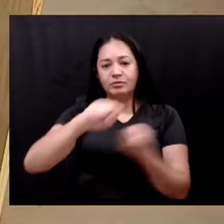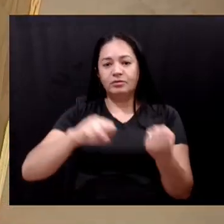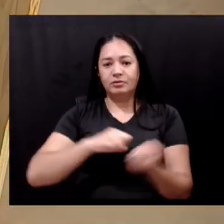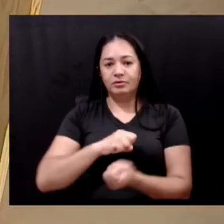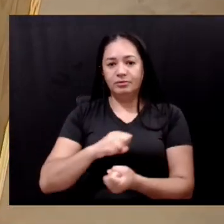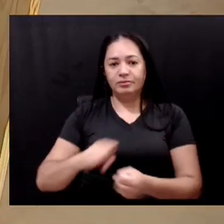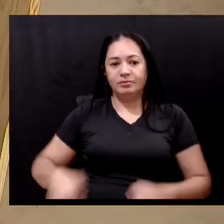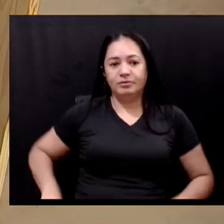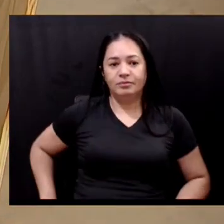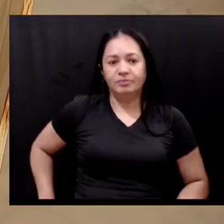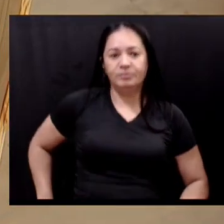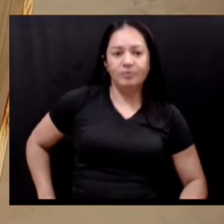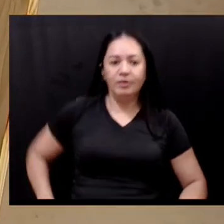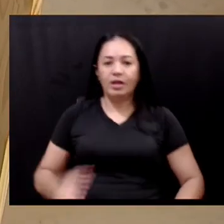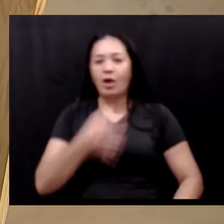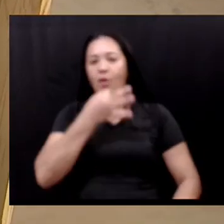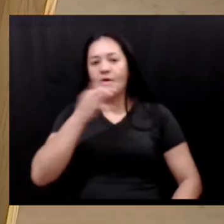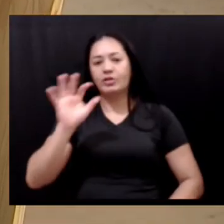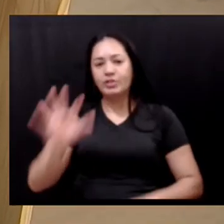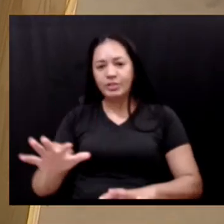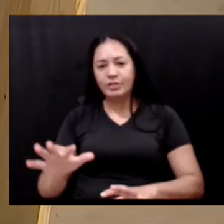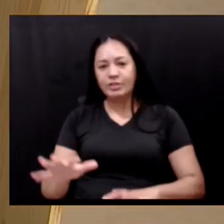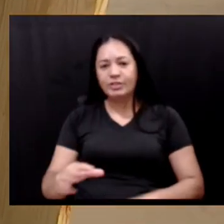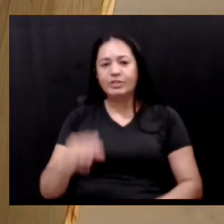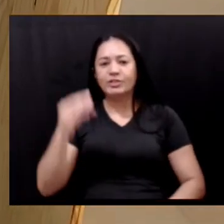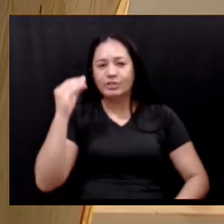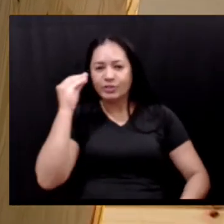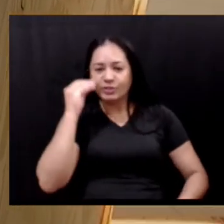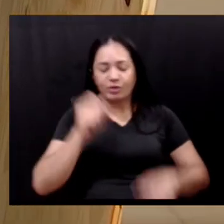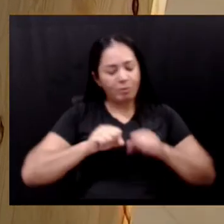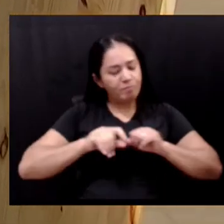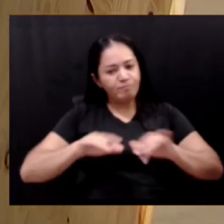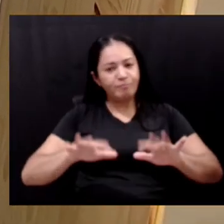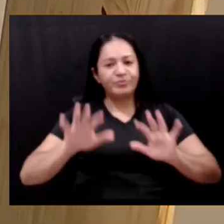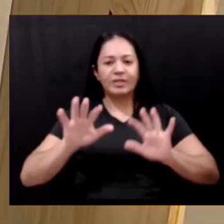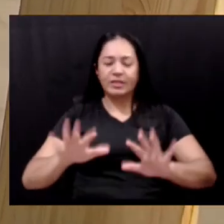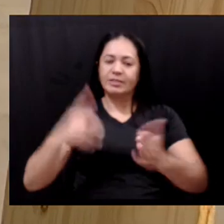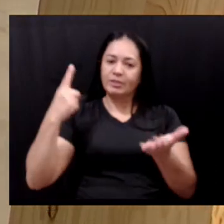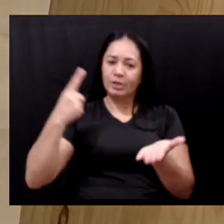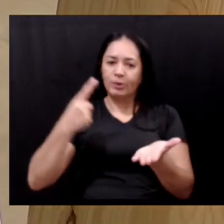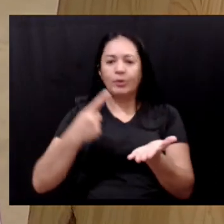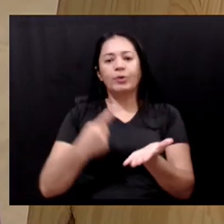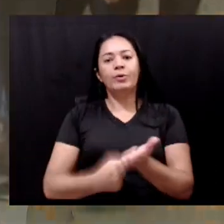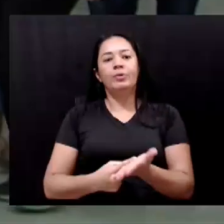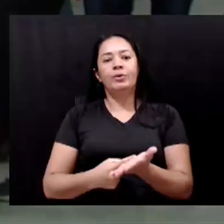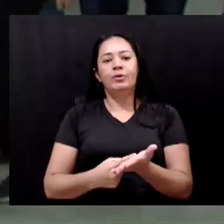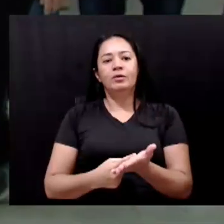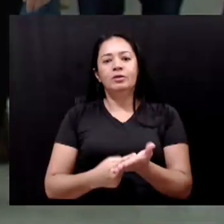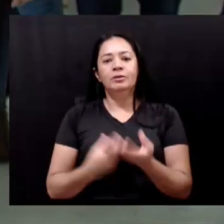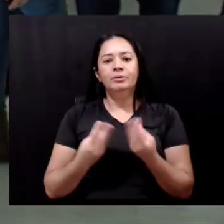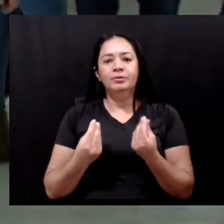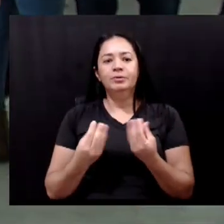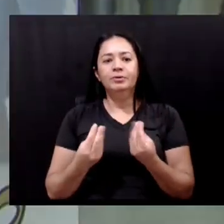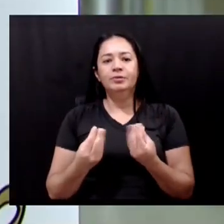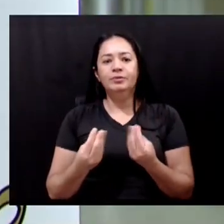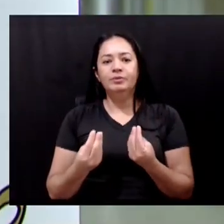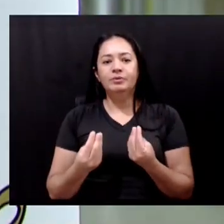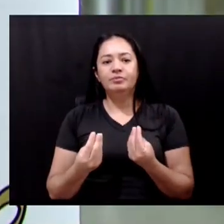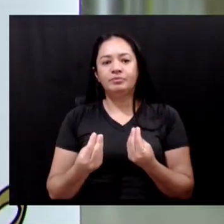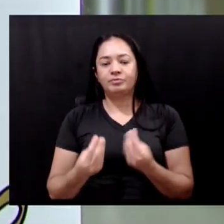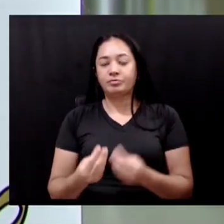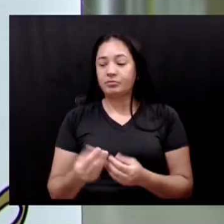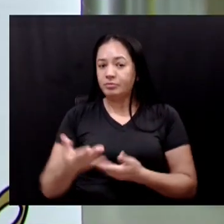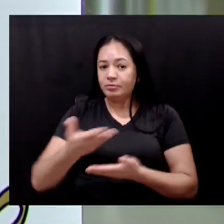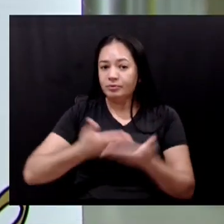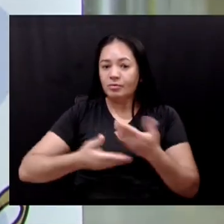ela provoca, a gente ter esse compromisso de estarmos evoluindo cada vez mais,